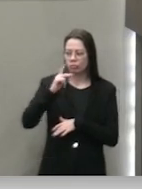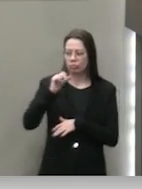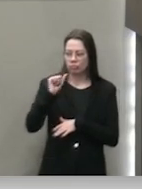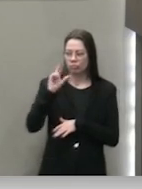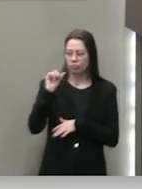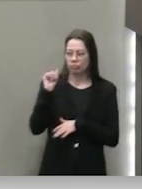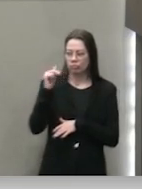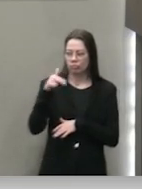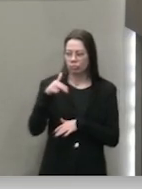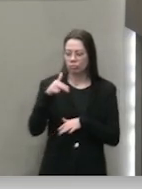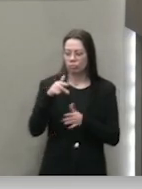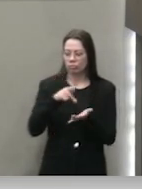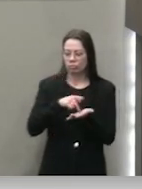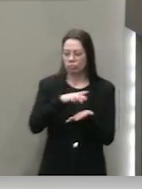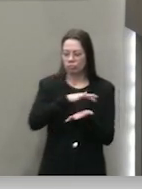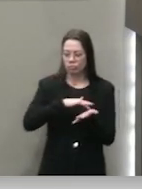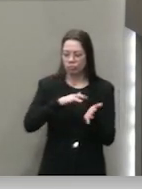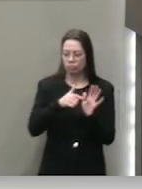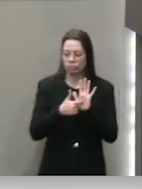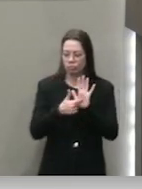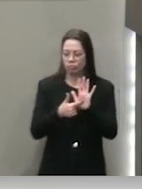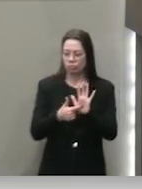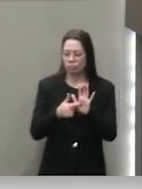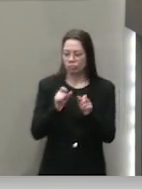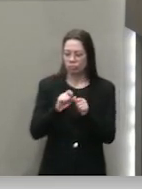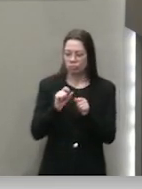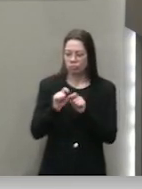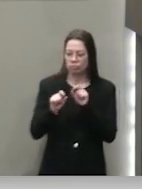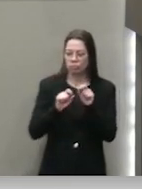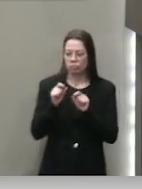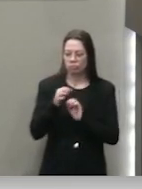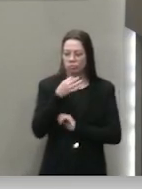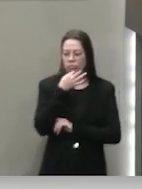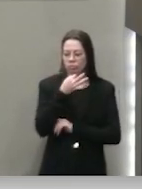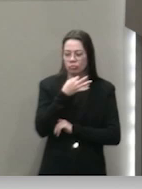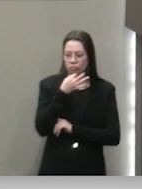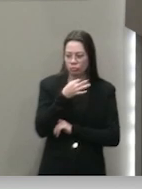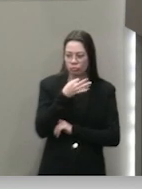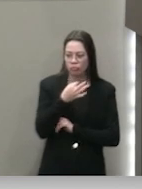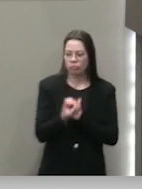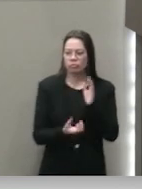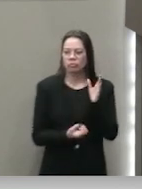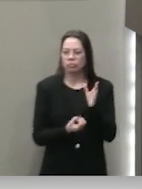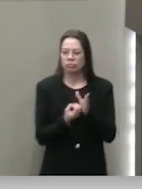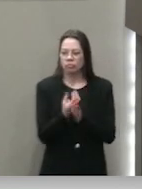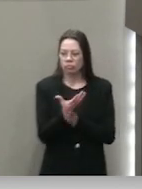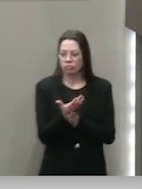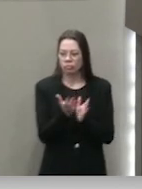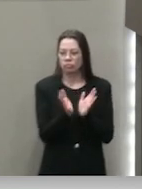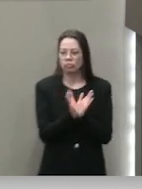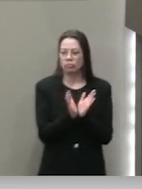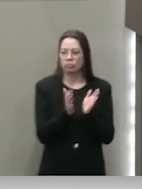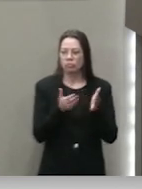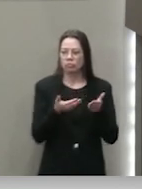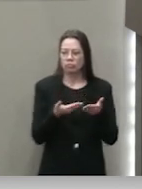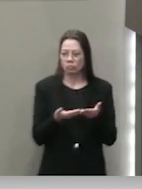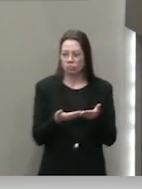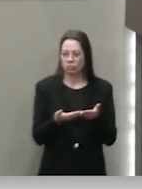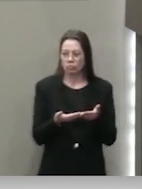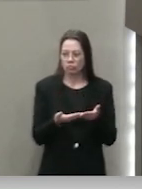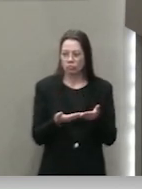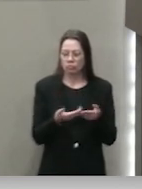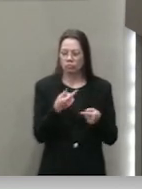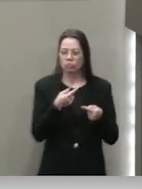realidade. Que a gente faça aquilo que o senhor sugeriu por vezes, criar uma comissão